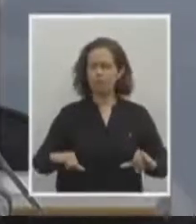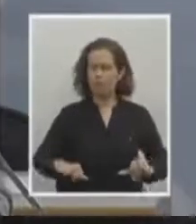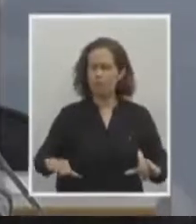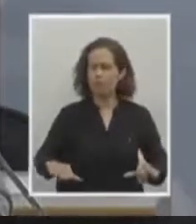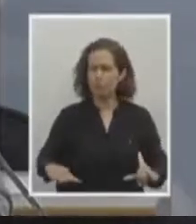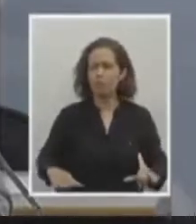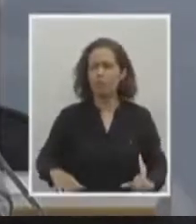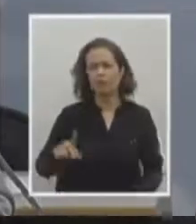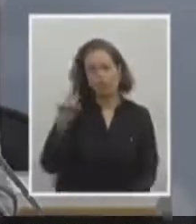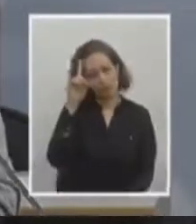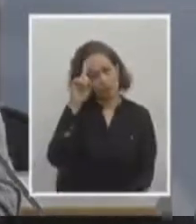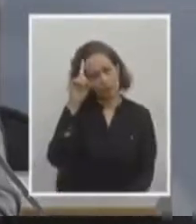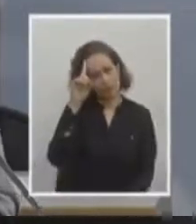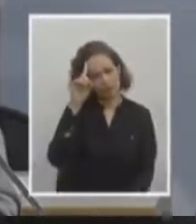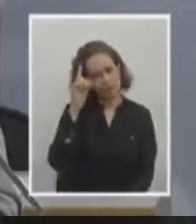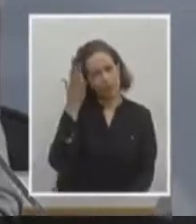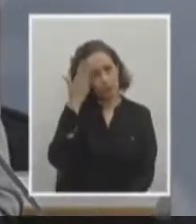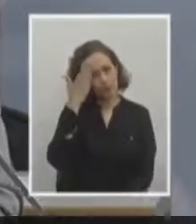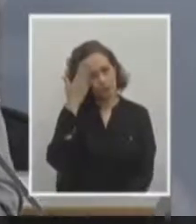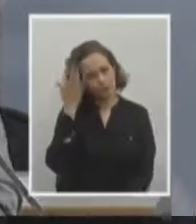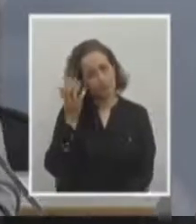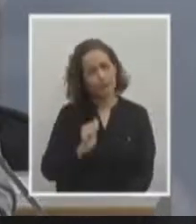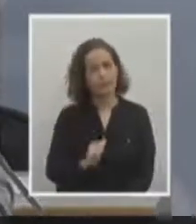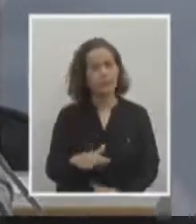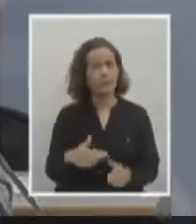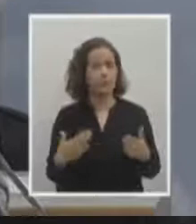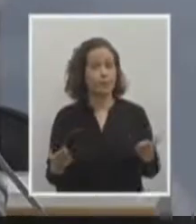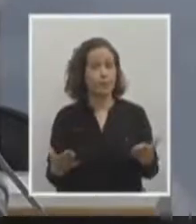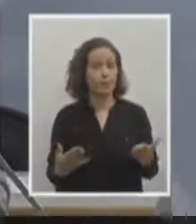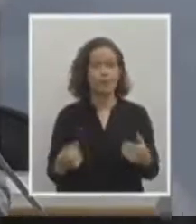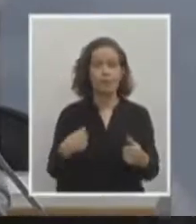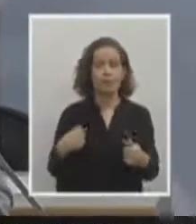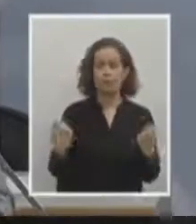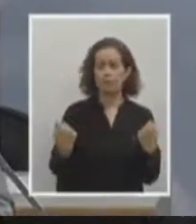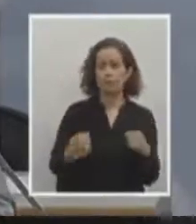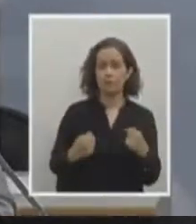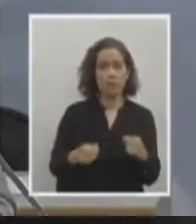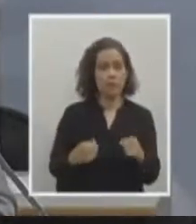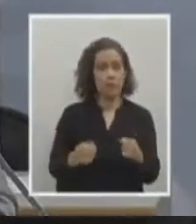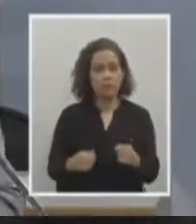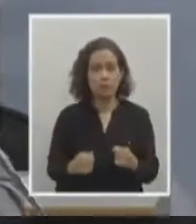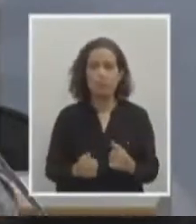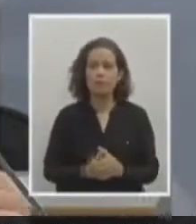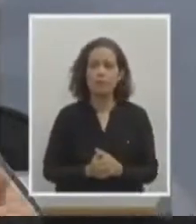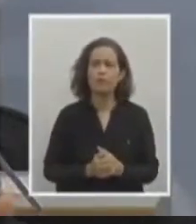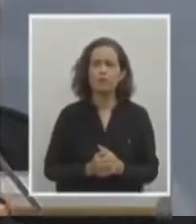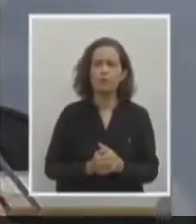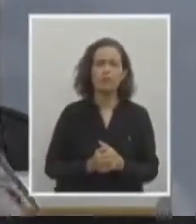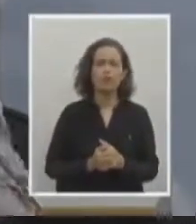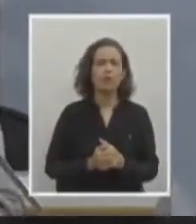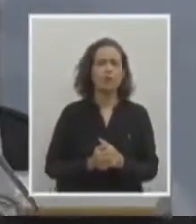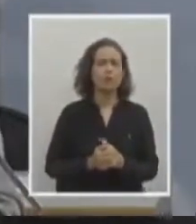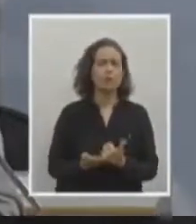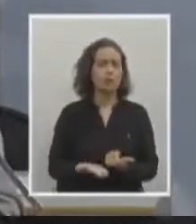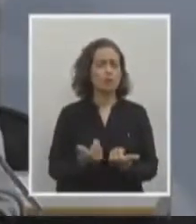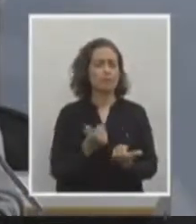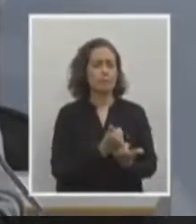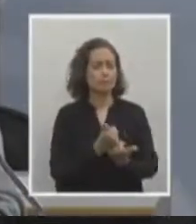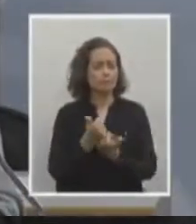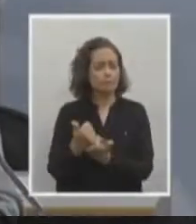dia. Então, eu tenho que ser porta-voz dessas pessoas. Essa comissão em que eu